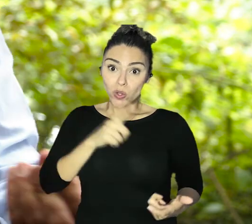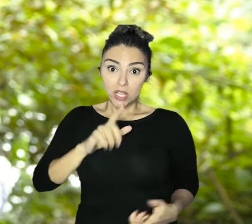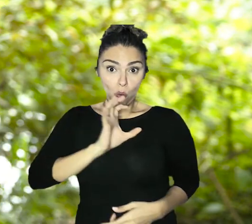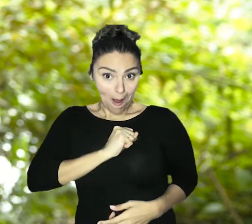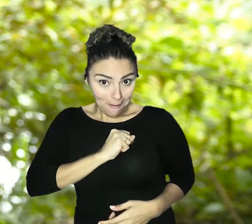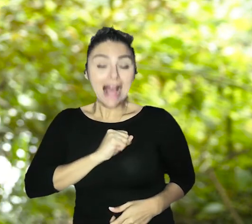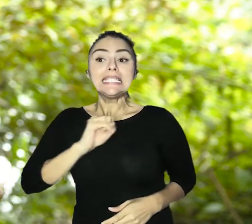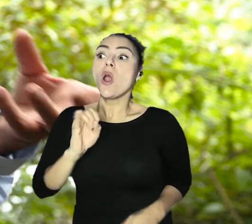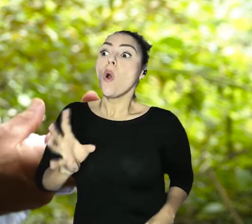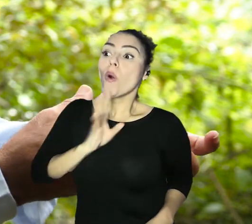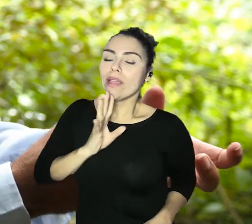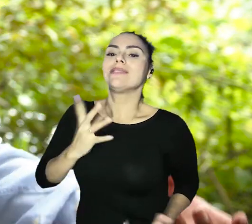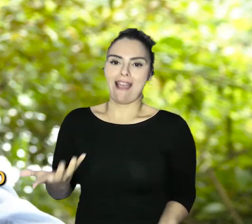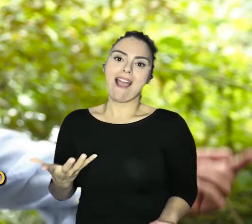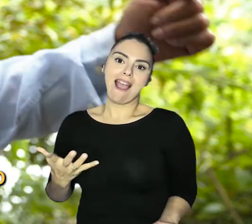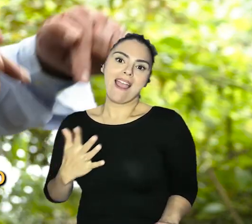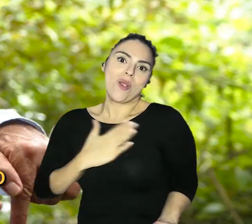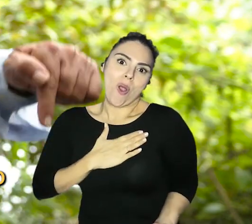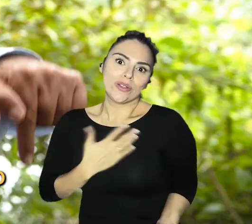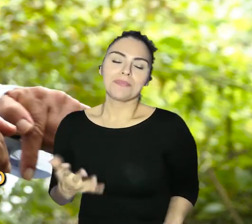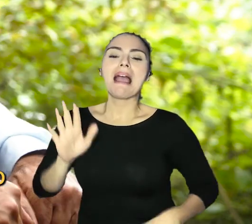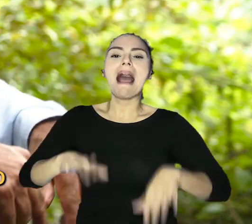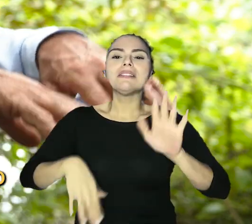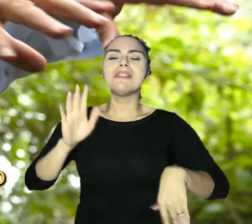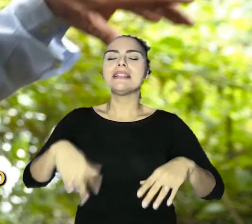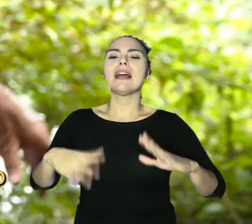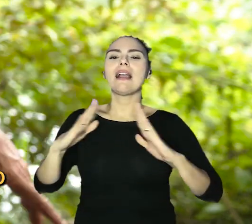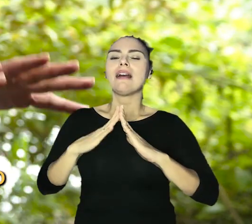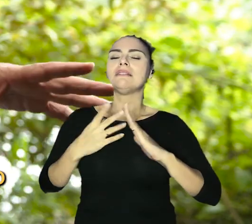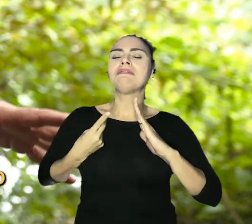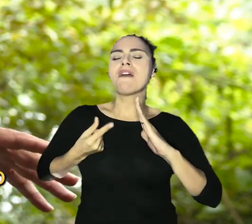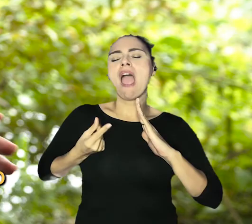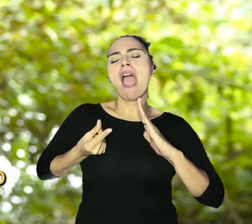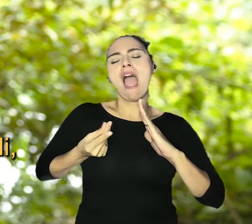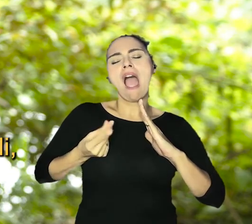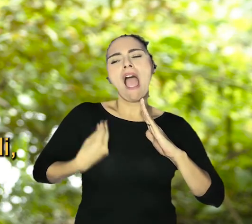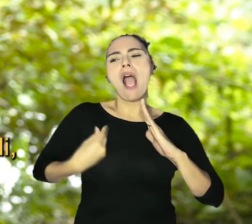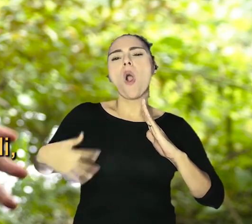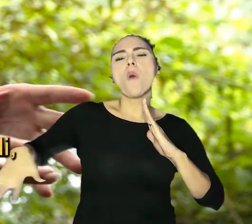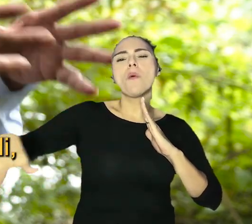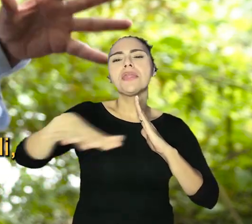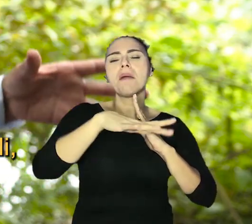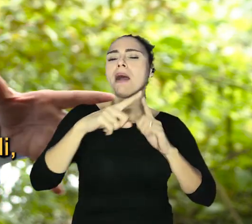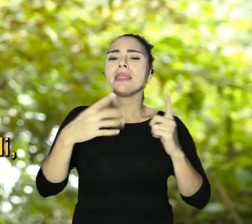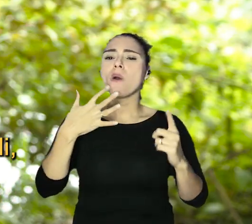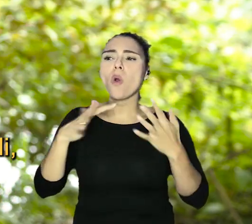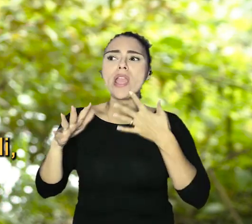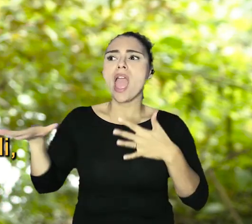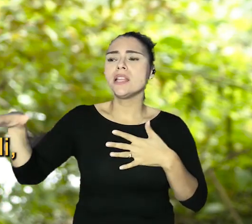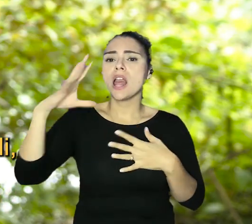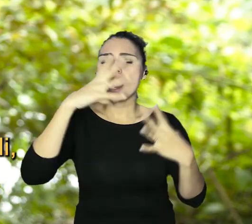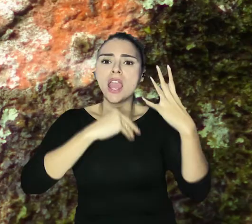Como é que você pode amar uma coisa que você não conhece? Às vezes você mora a vida toda na sua comunidade, no seu espaço, e não conhece o encanto que tem ali,